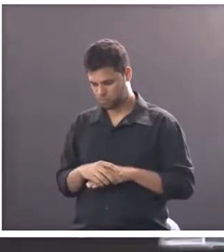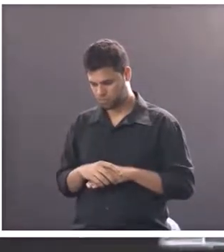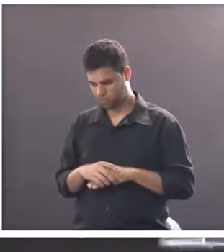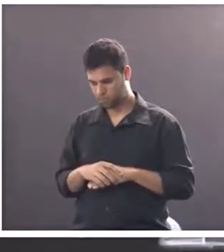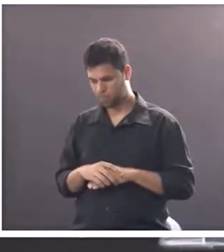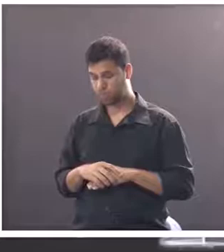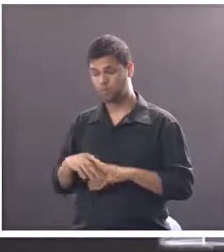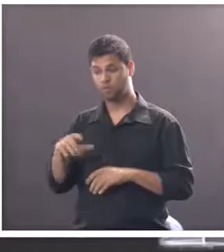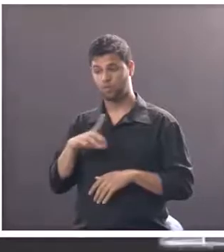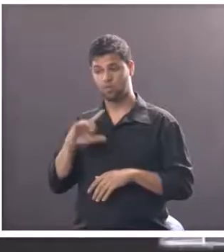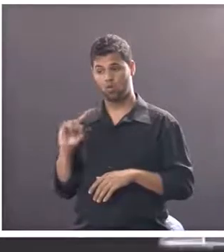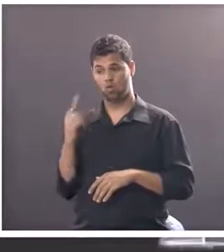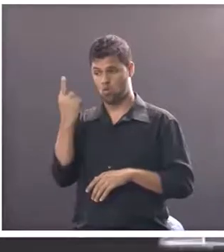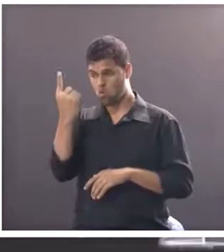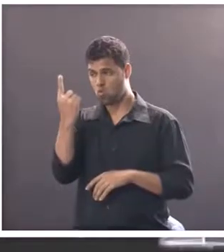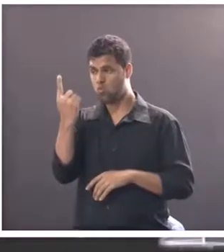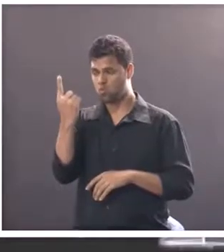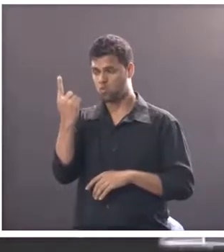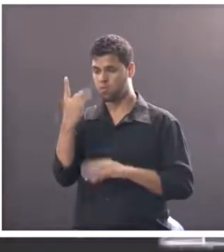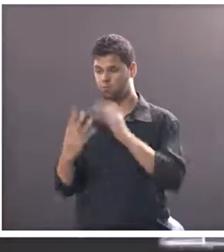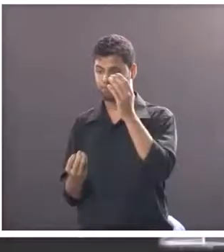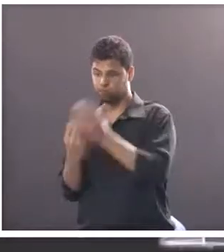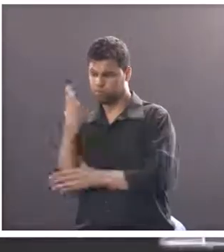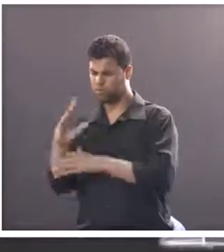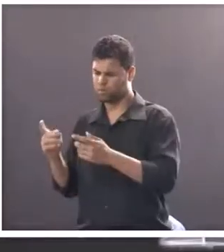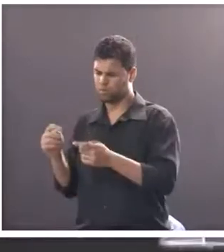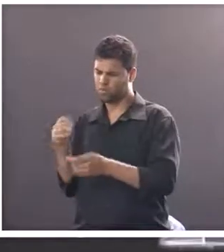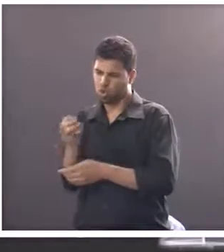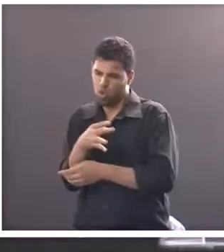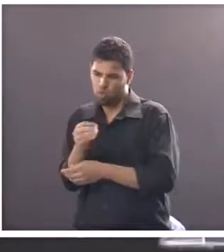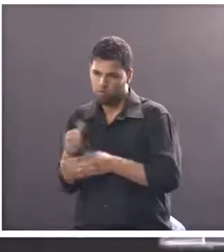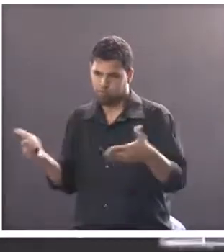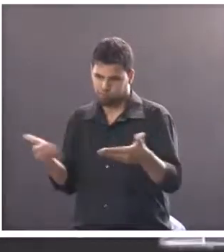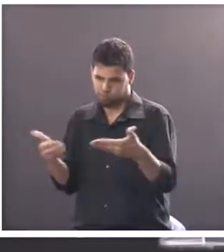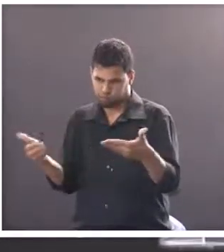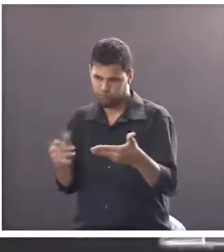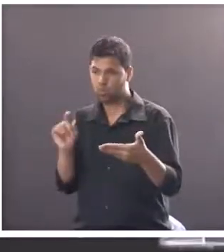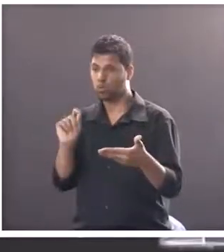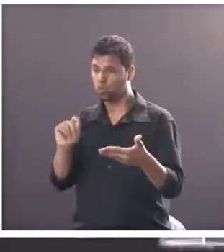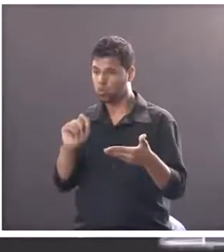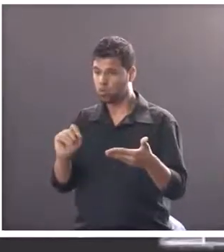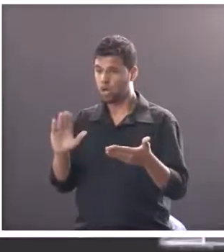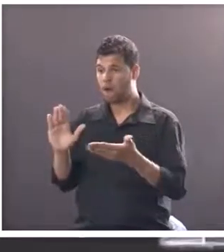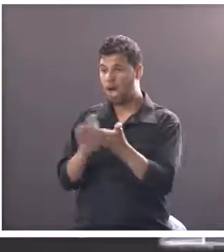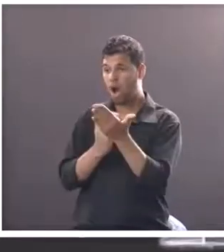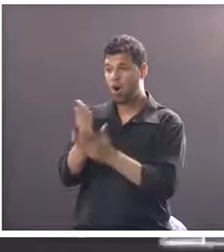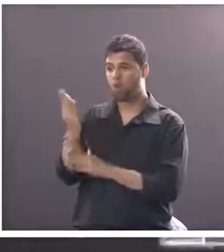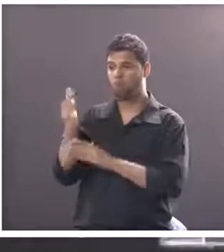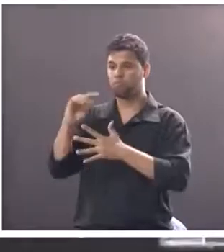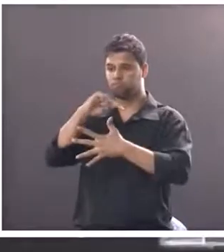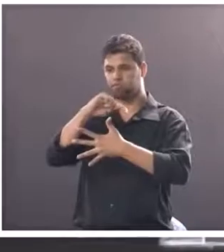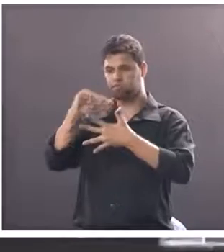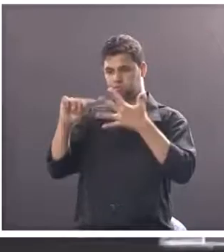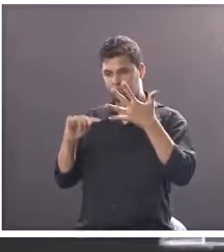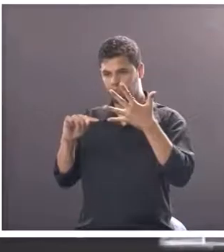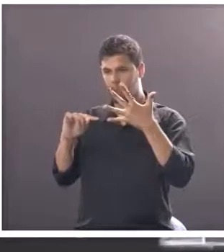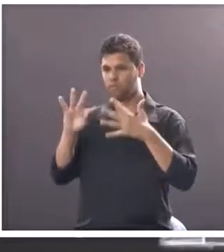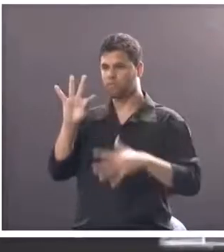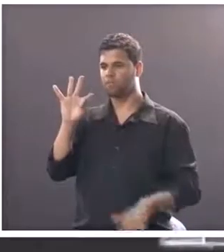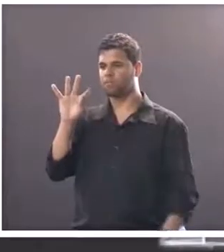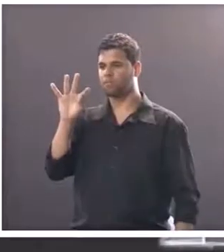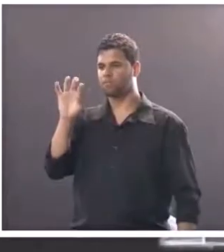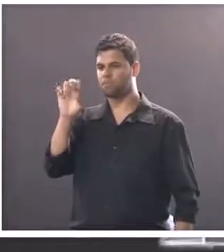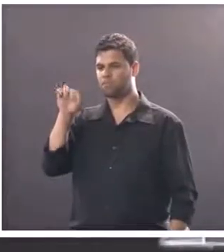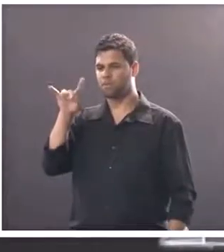E uma das coisas que tem surgido agora é de que há umas novas tendências aí surgindo para a tradução.